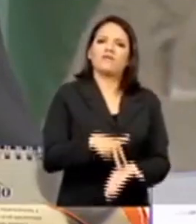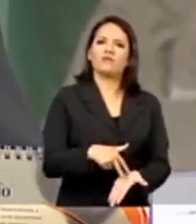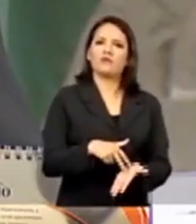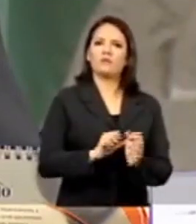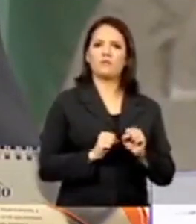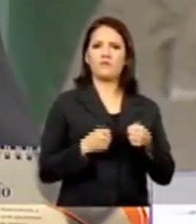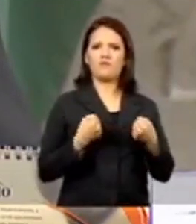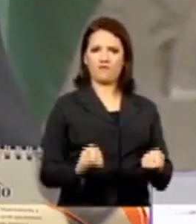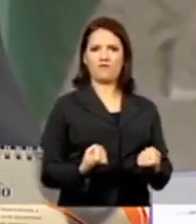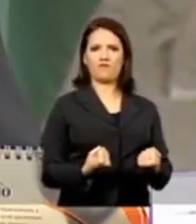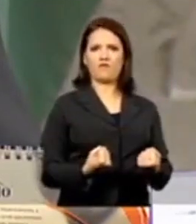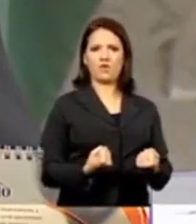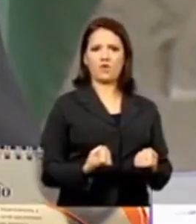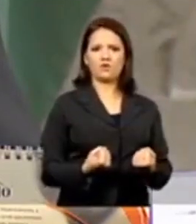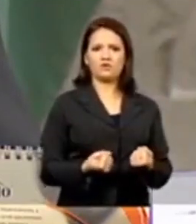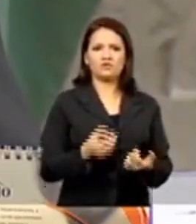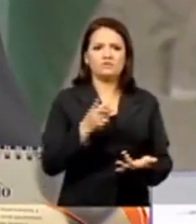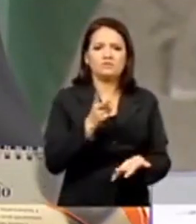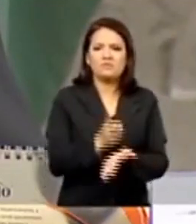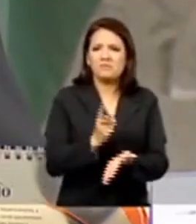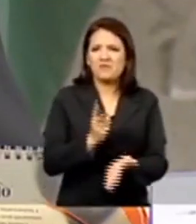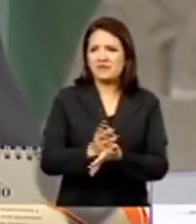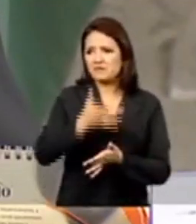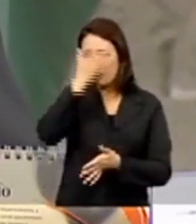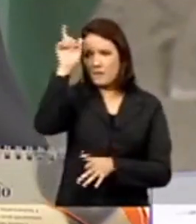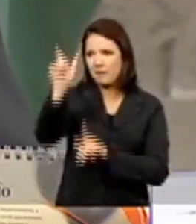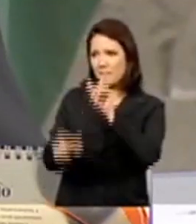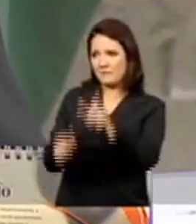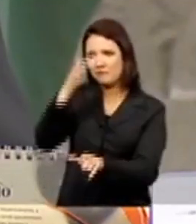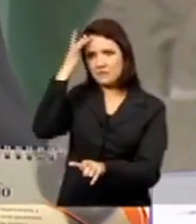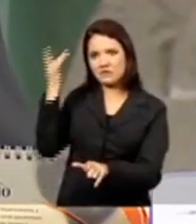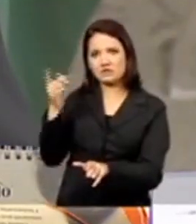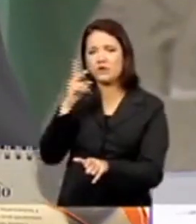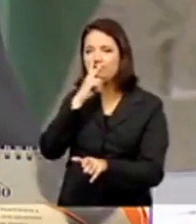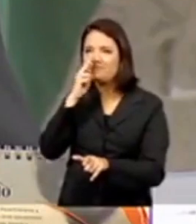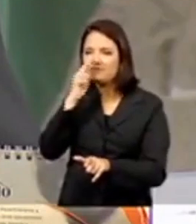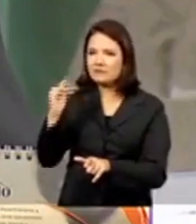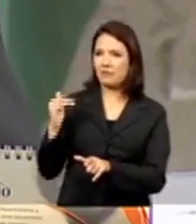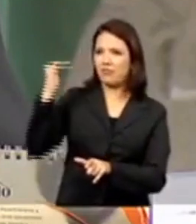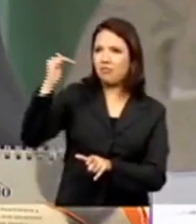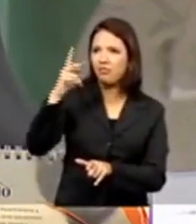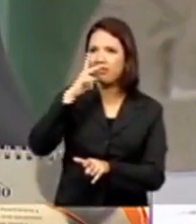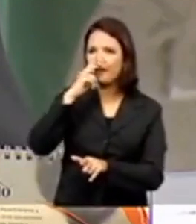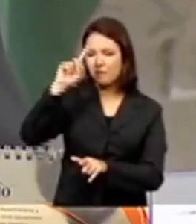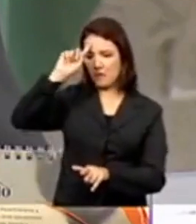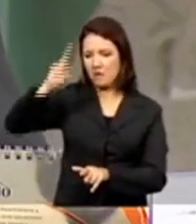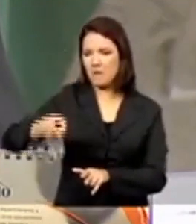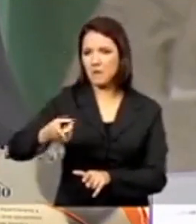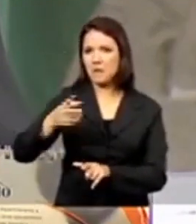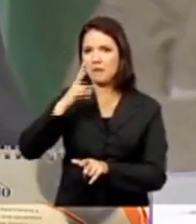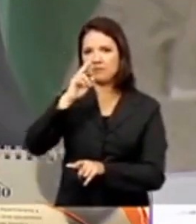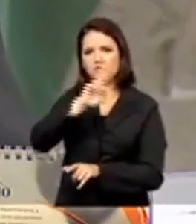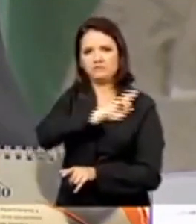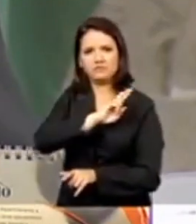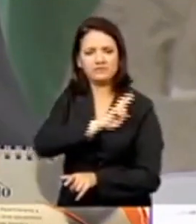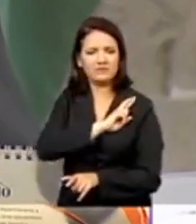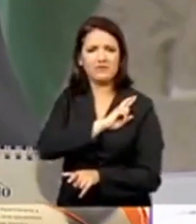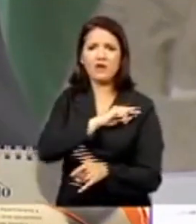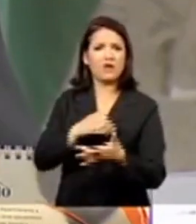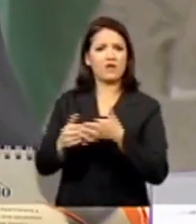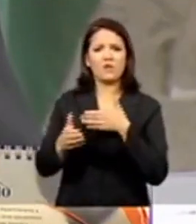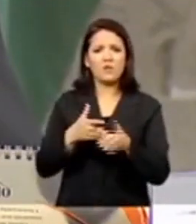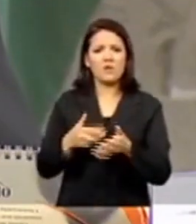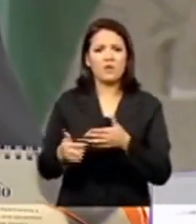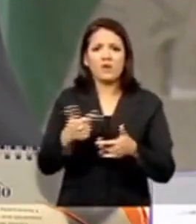importando a elevadíssima posição que tais autoridades possam ostentar na vontade unipessoal de quem quer que seja,